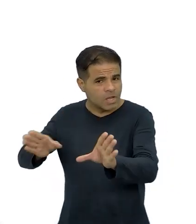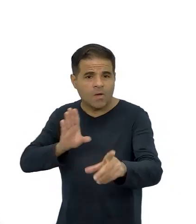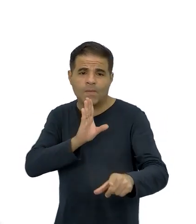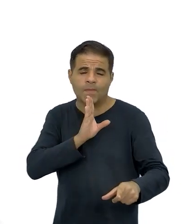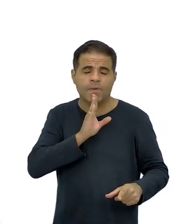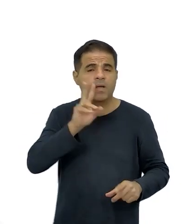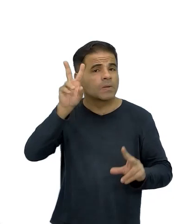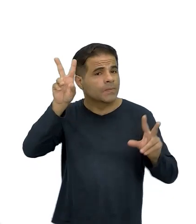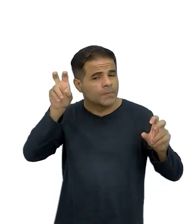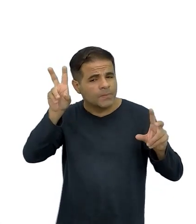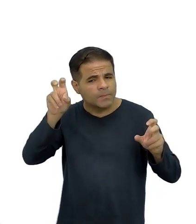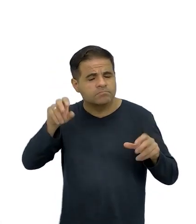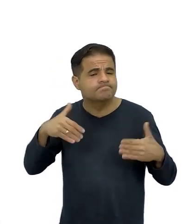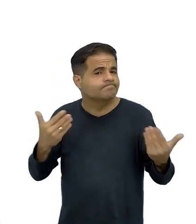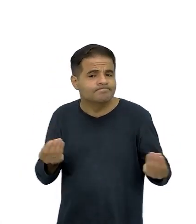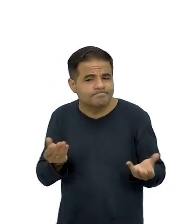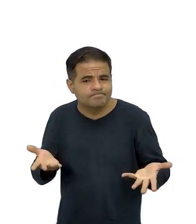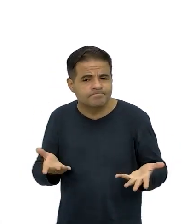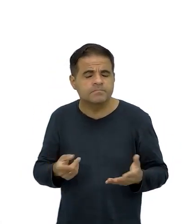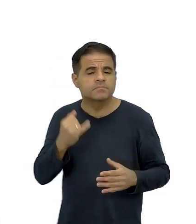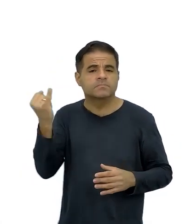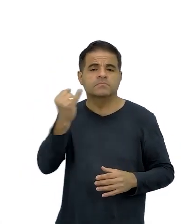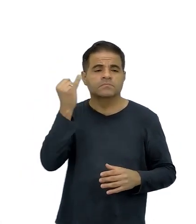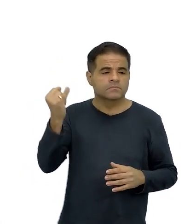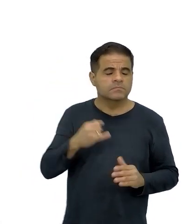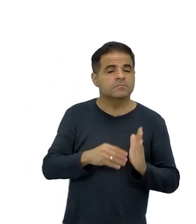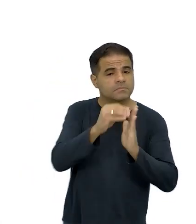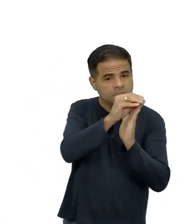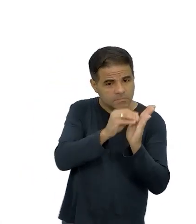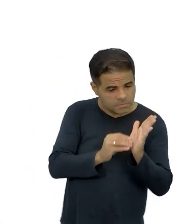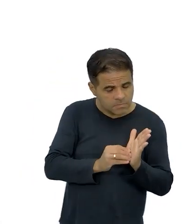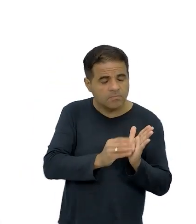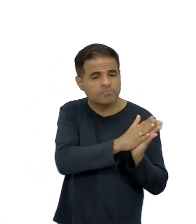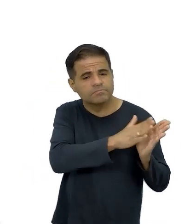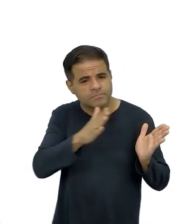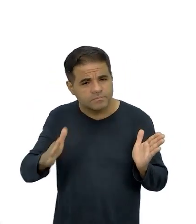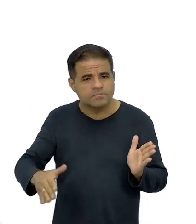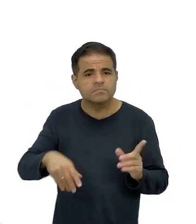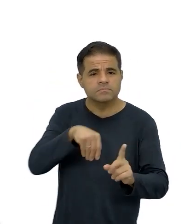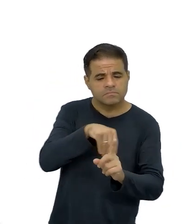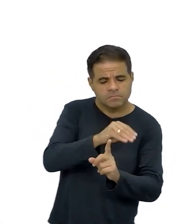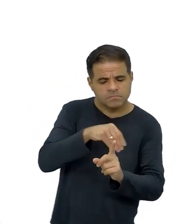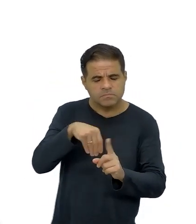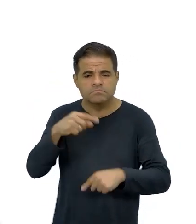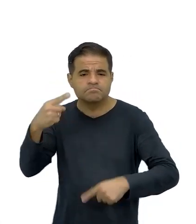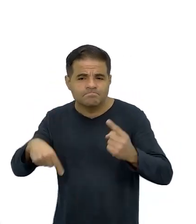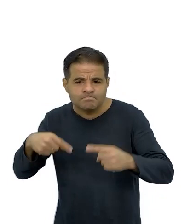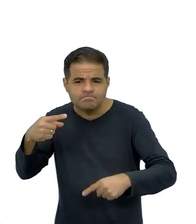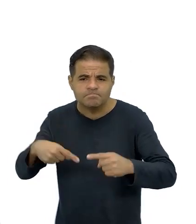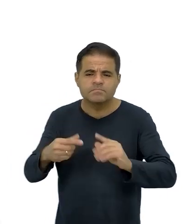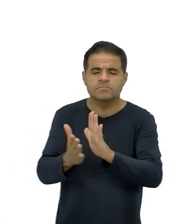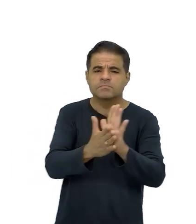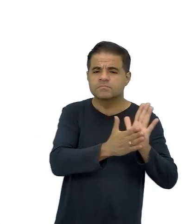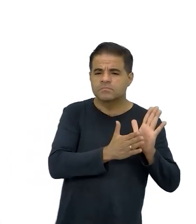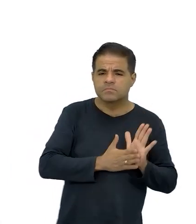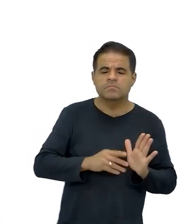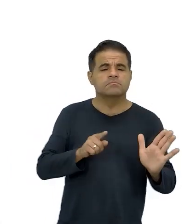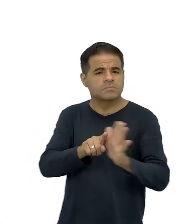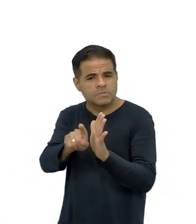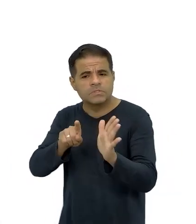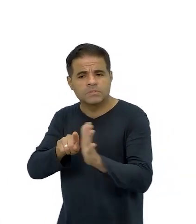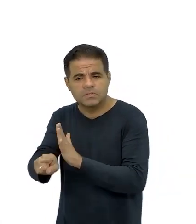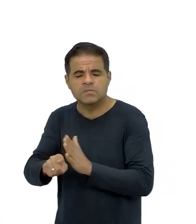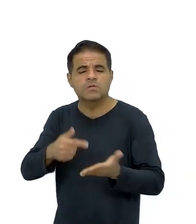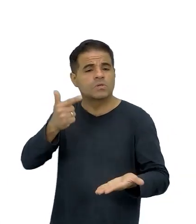sobre o assunto. E vale, nessa medida, mediar a discussão, propondo perguntas.